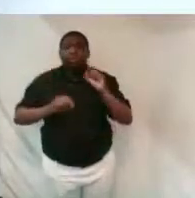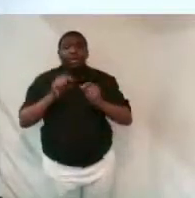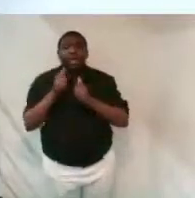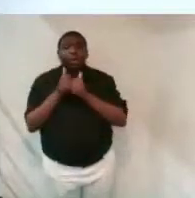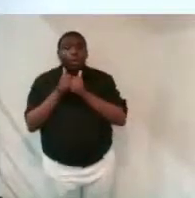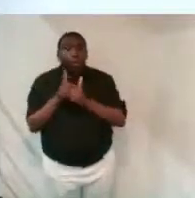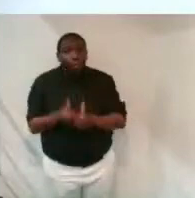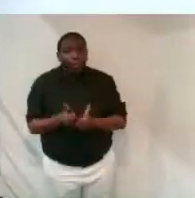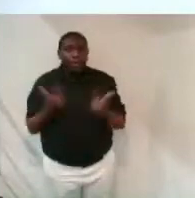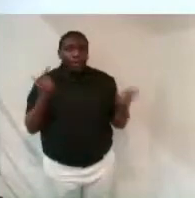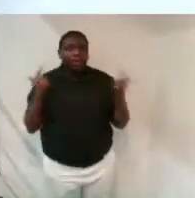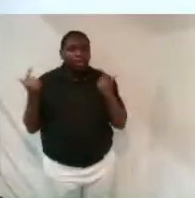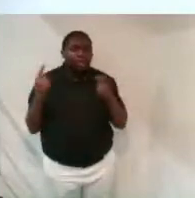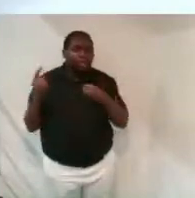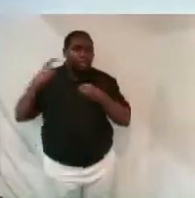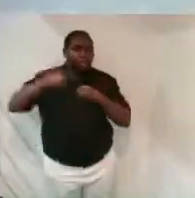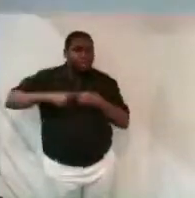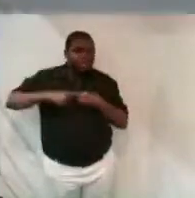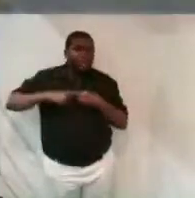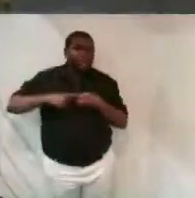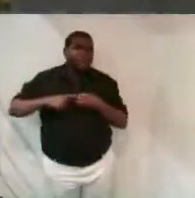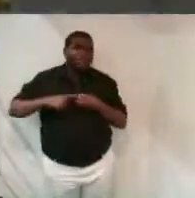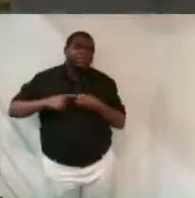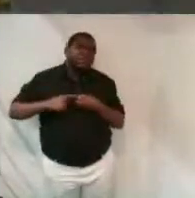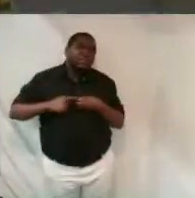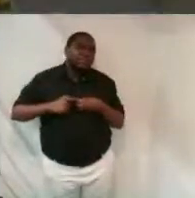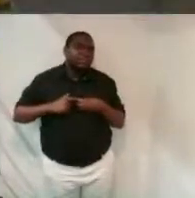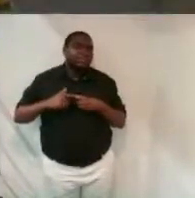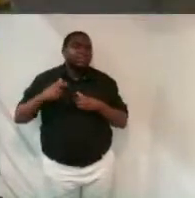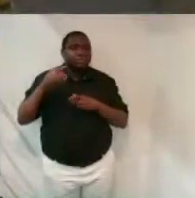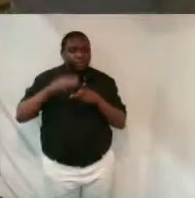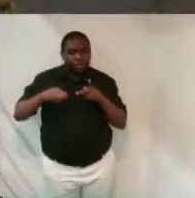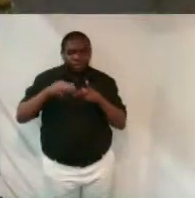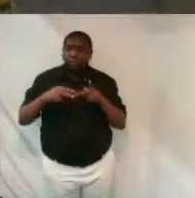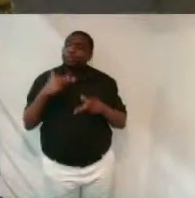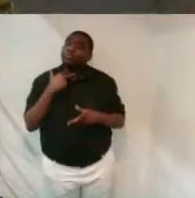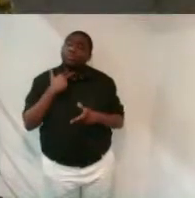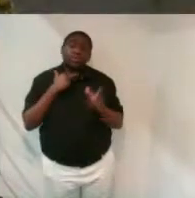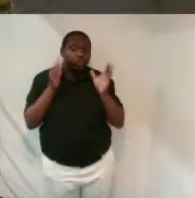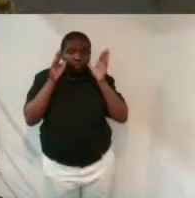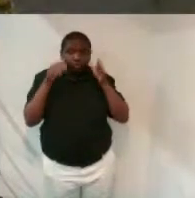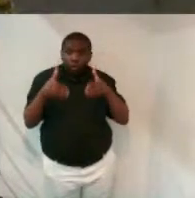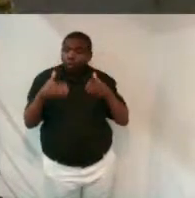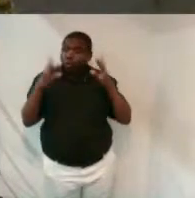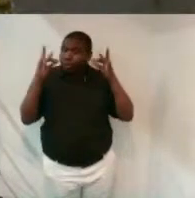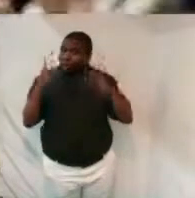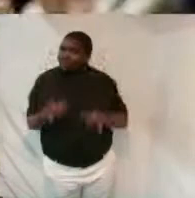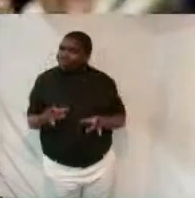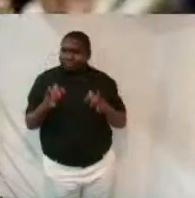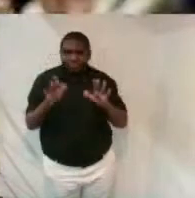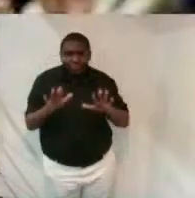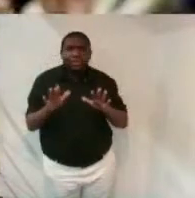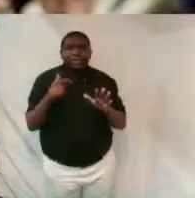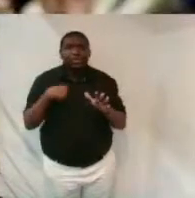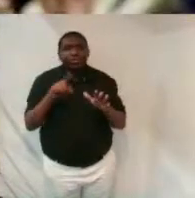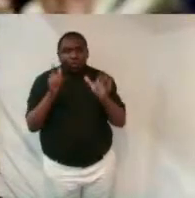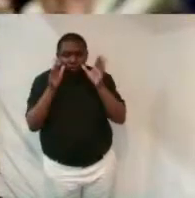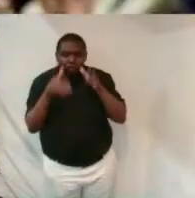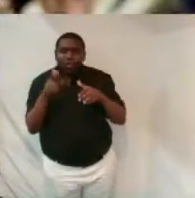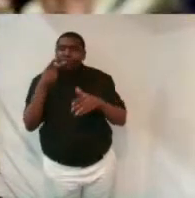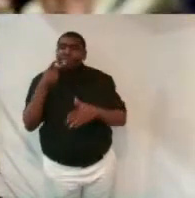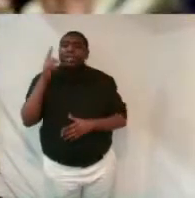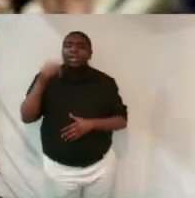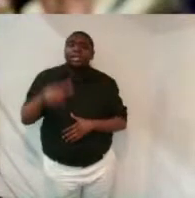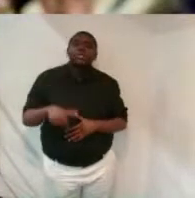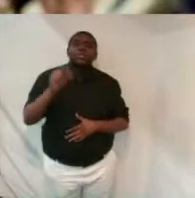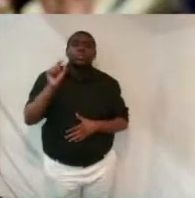da logística reversa pelo Ministério Público. Em razão do tempo, não vou poder abordar todos os aspectos, então eu vou abordar aqui